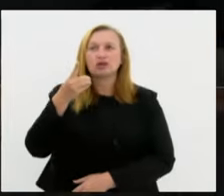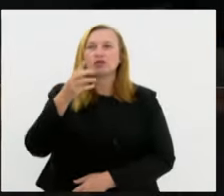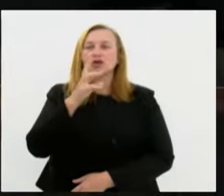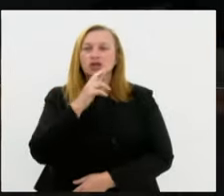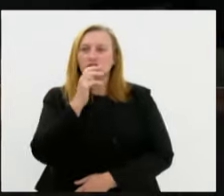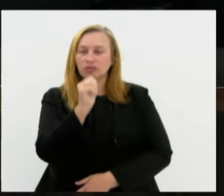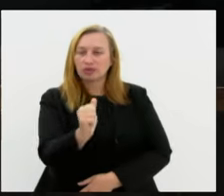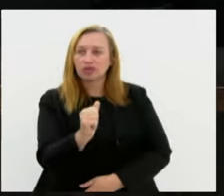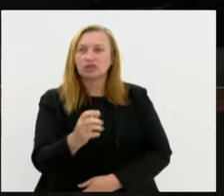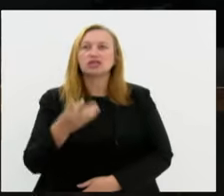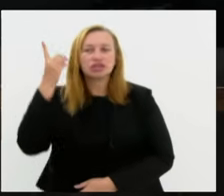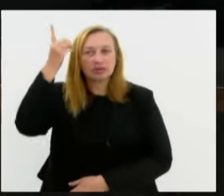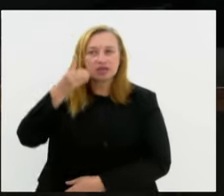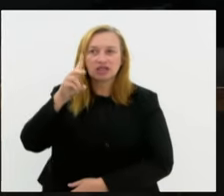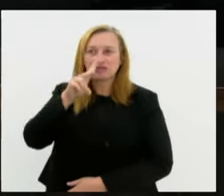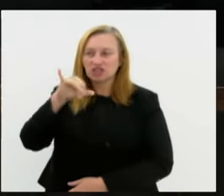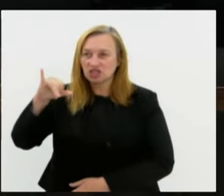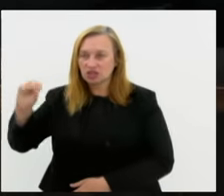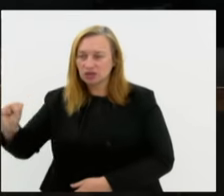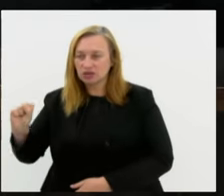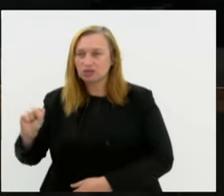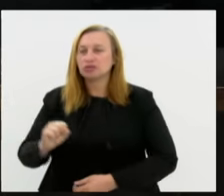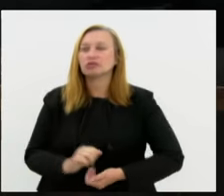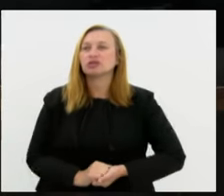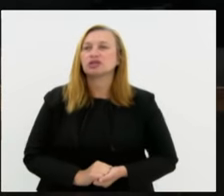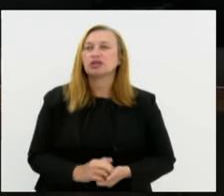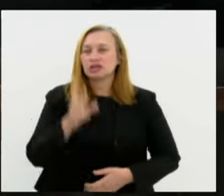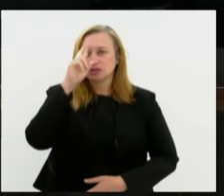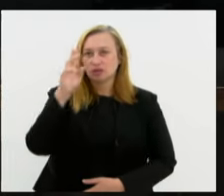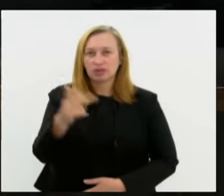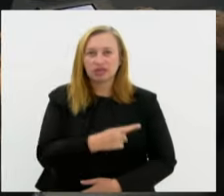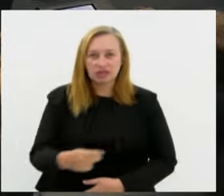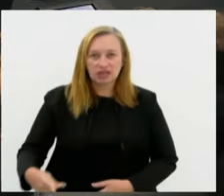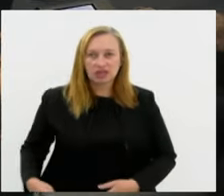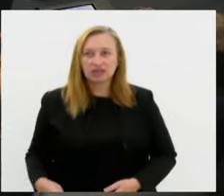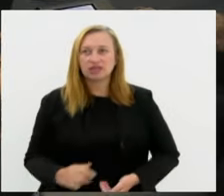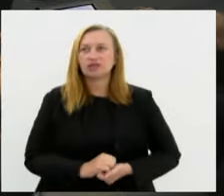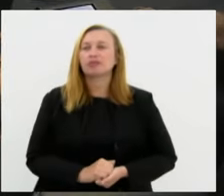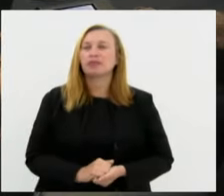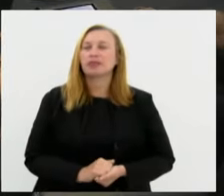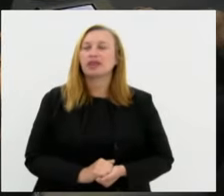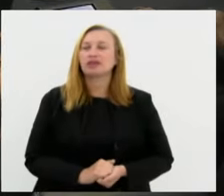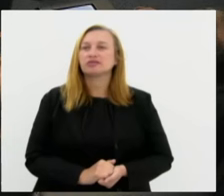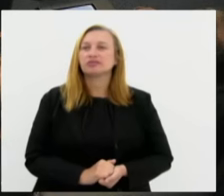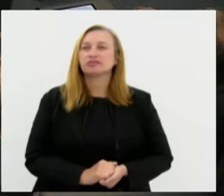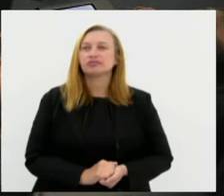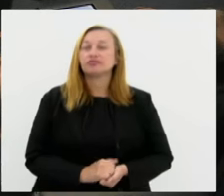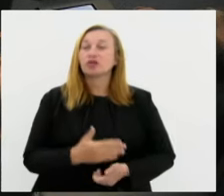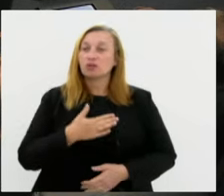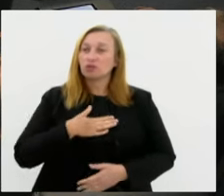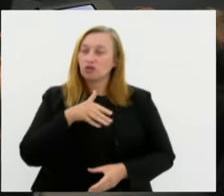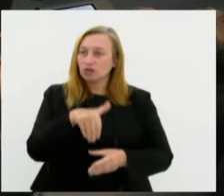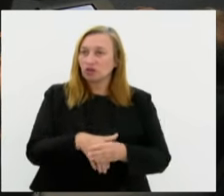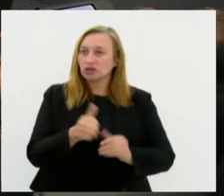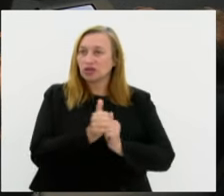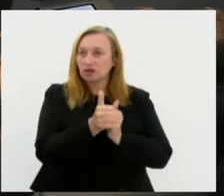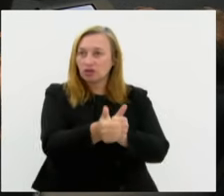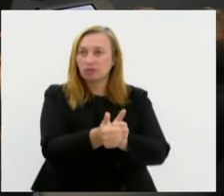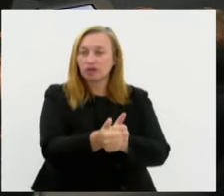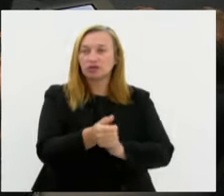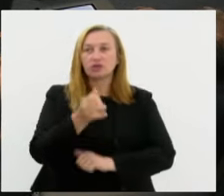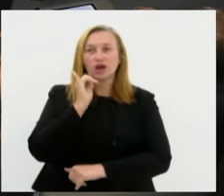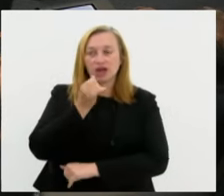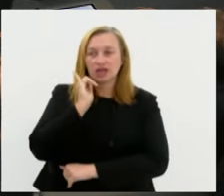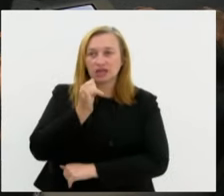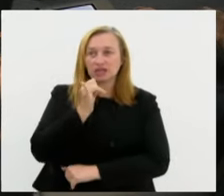Deputado Vinícius Cozolino. Senhor presidente, o meu voto é acompanhando o relator e